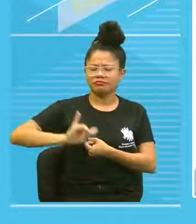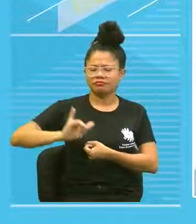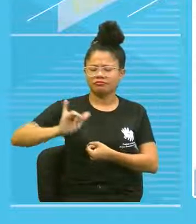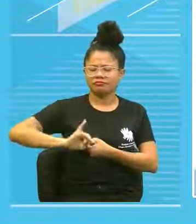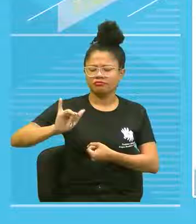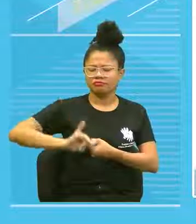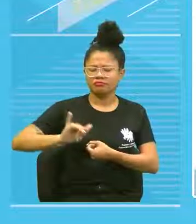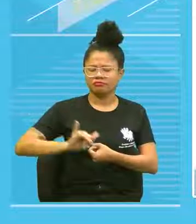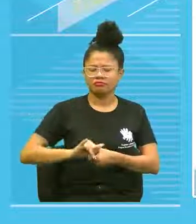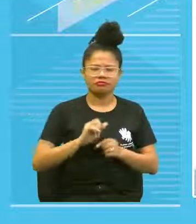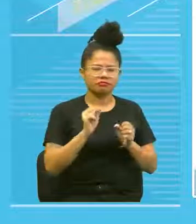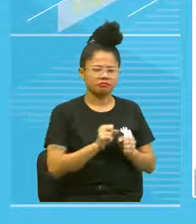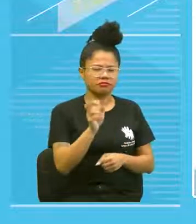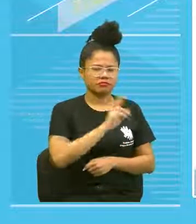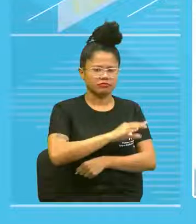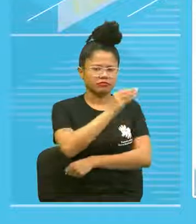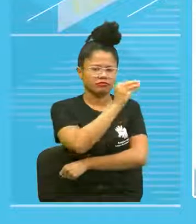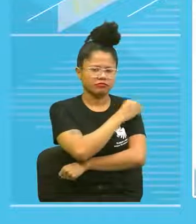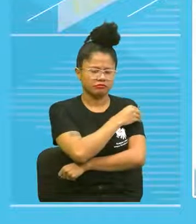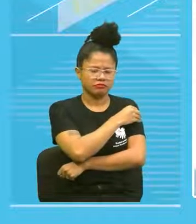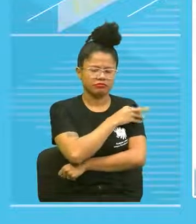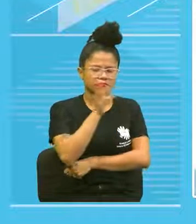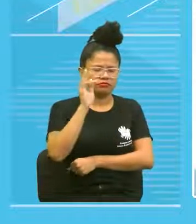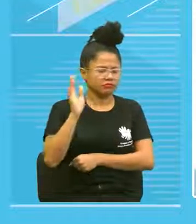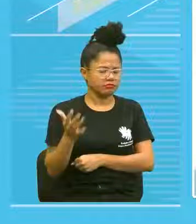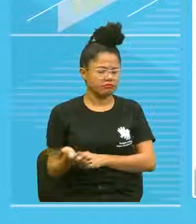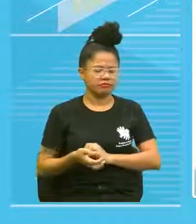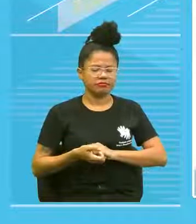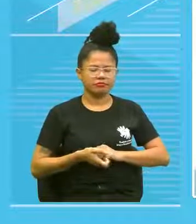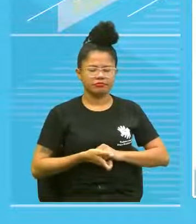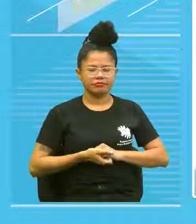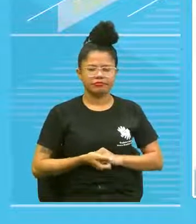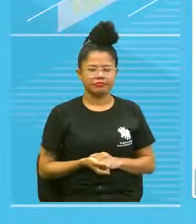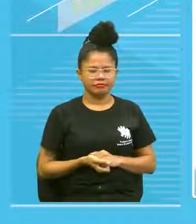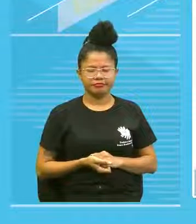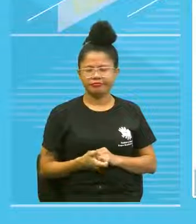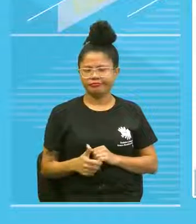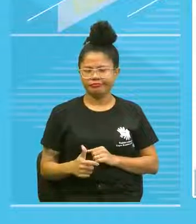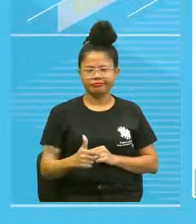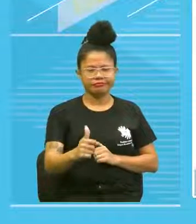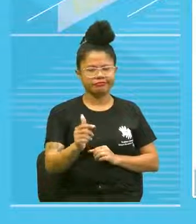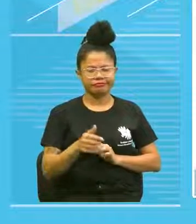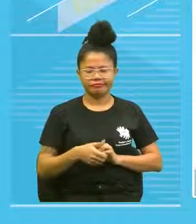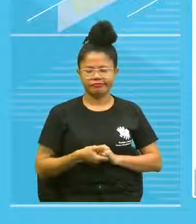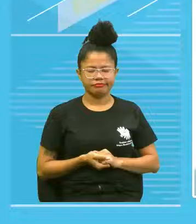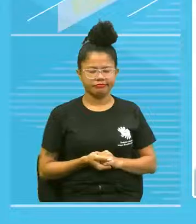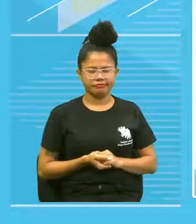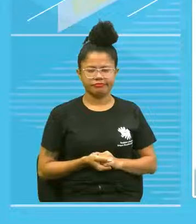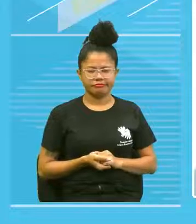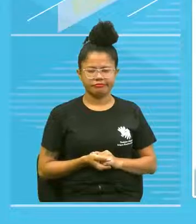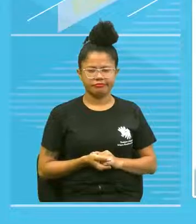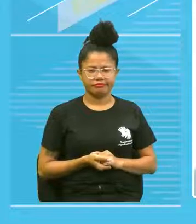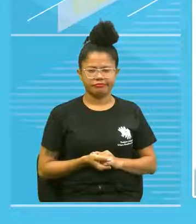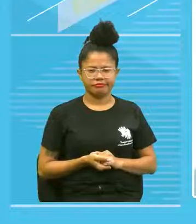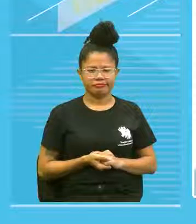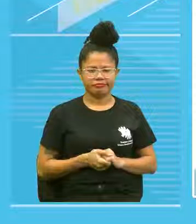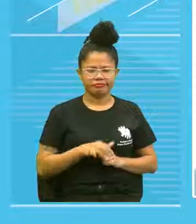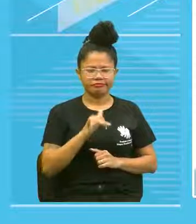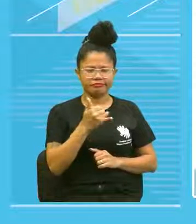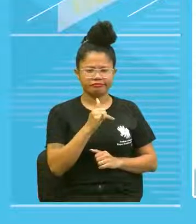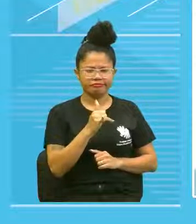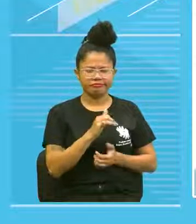podendo tá usando álcool barato é assim gente energia ela